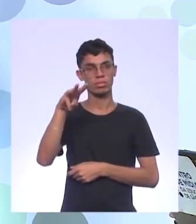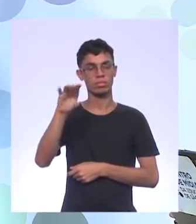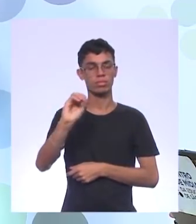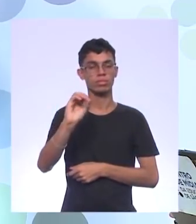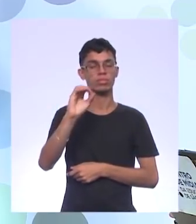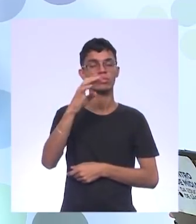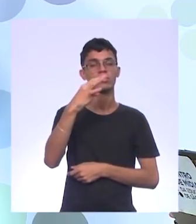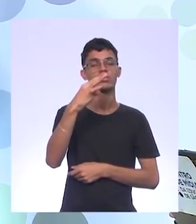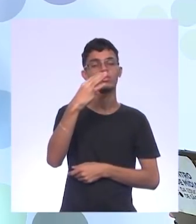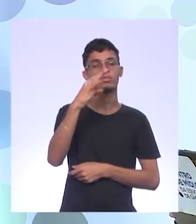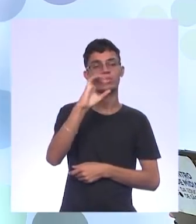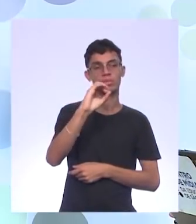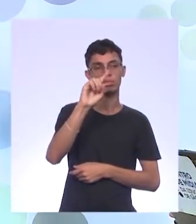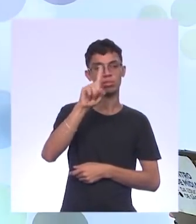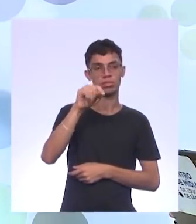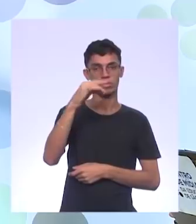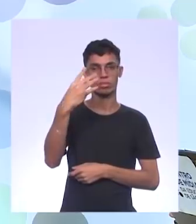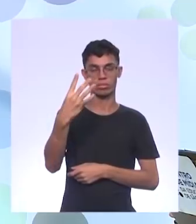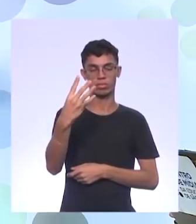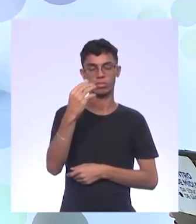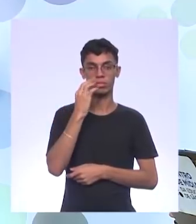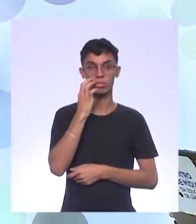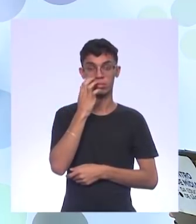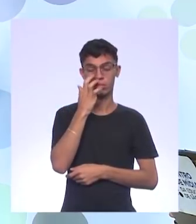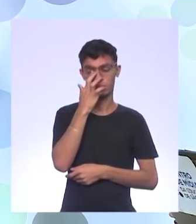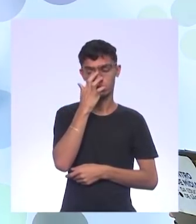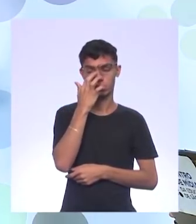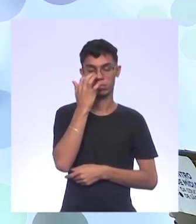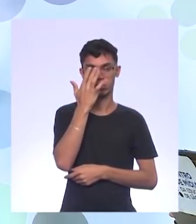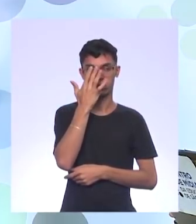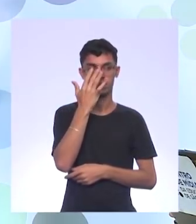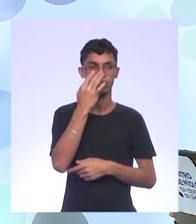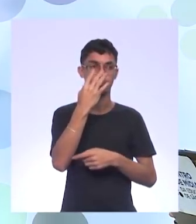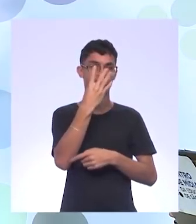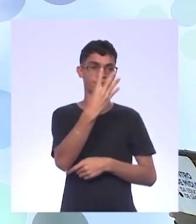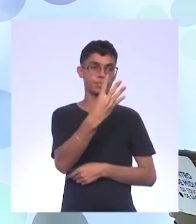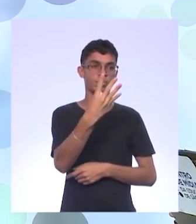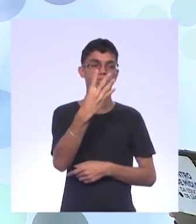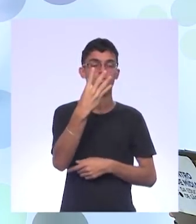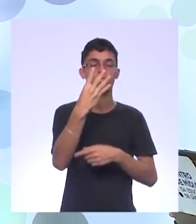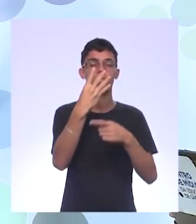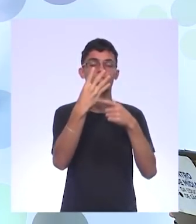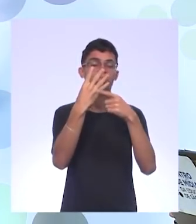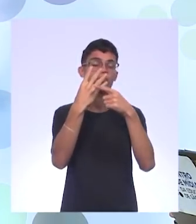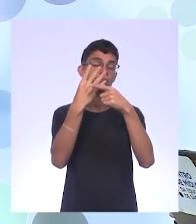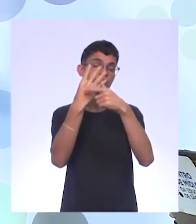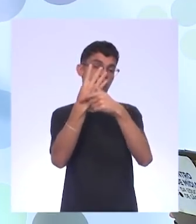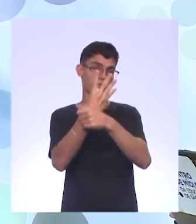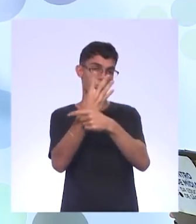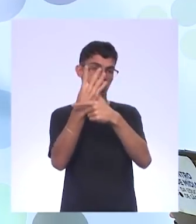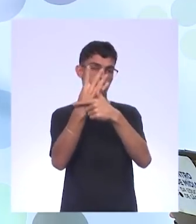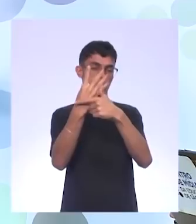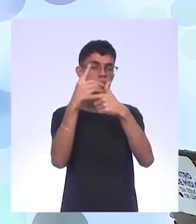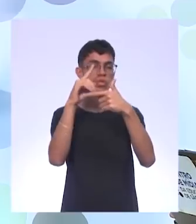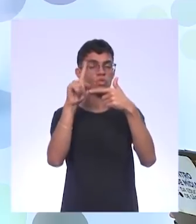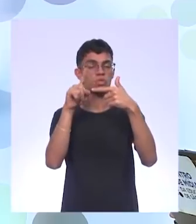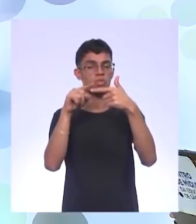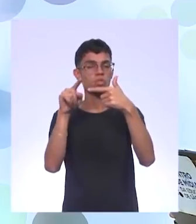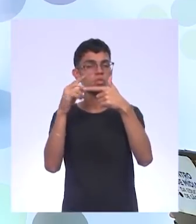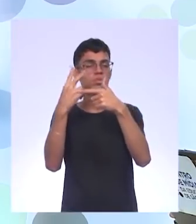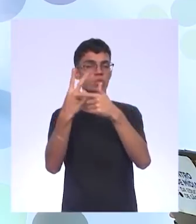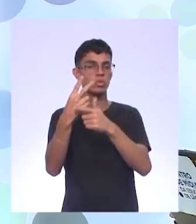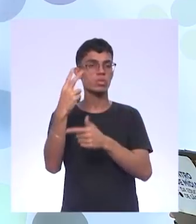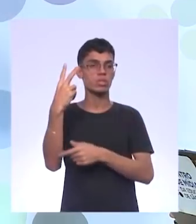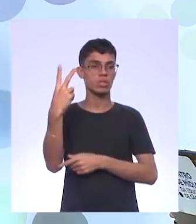e 0,4 né não tem nenhum inteiro então o quanto dividido por 2 é dois e 10 dividido por